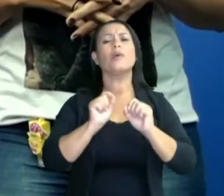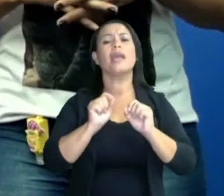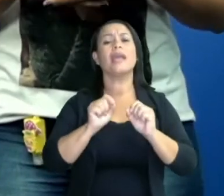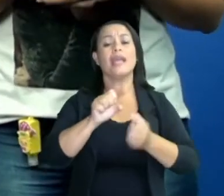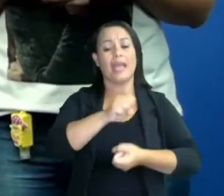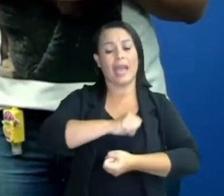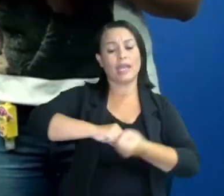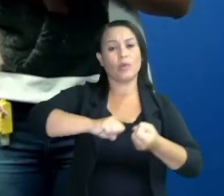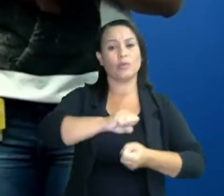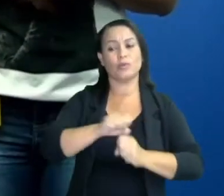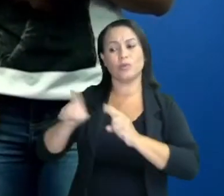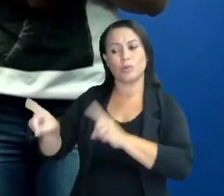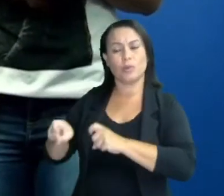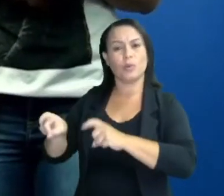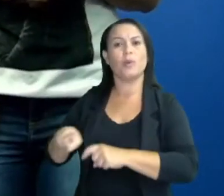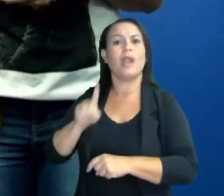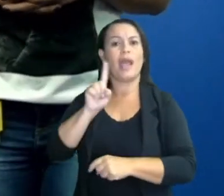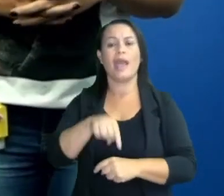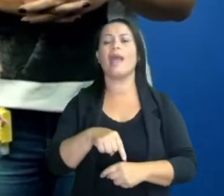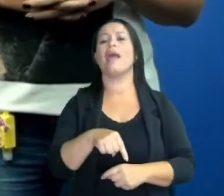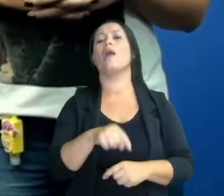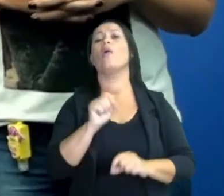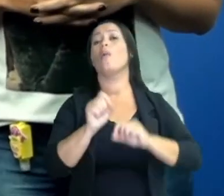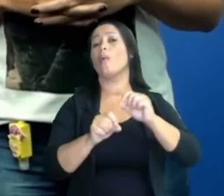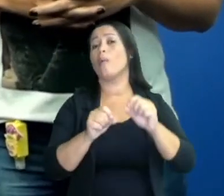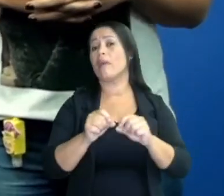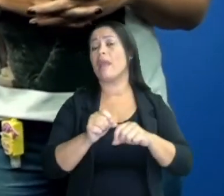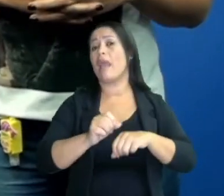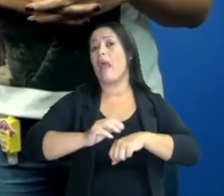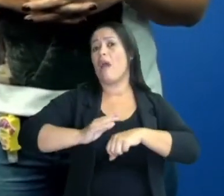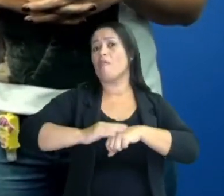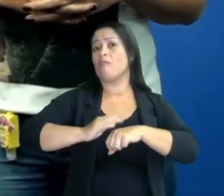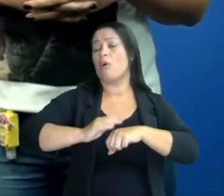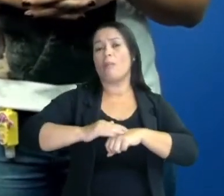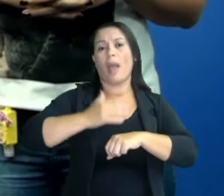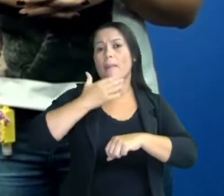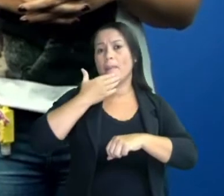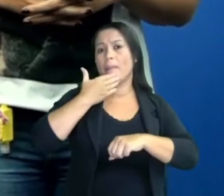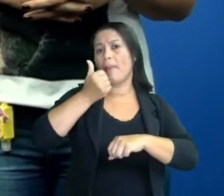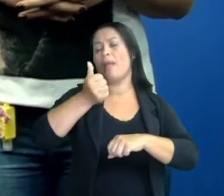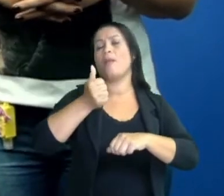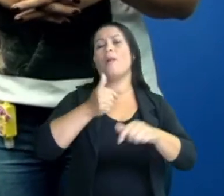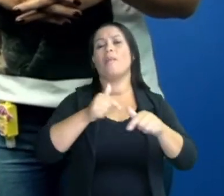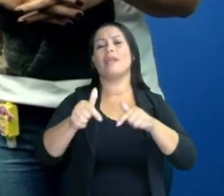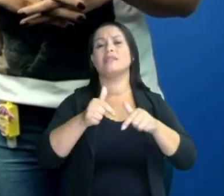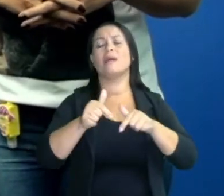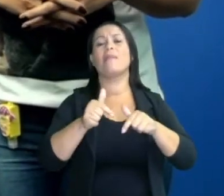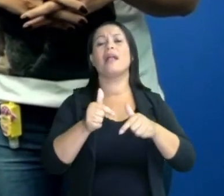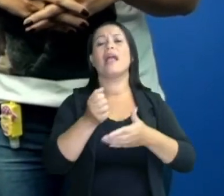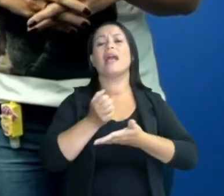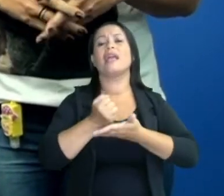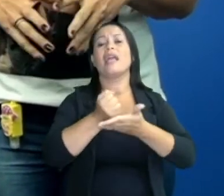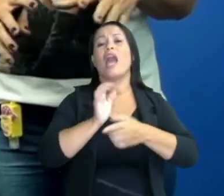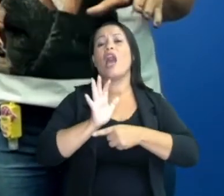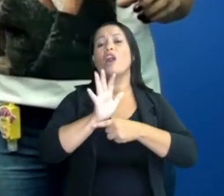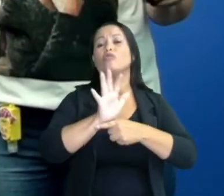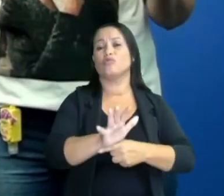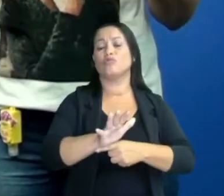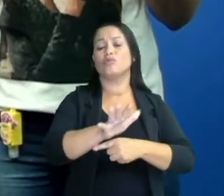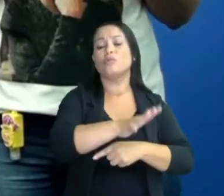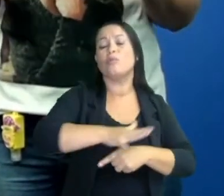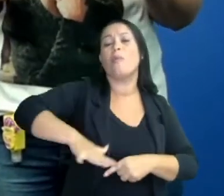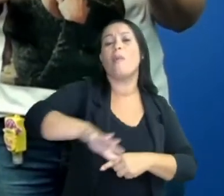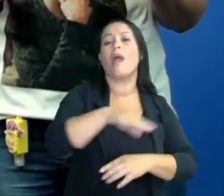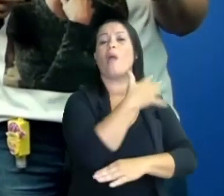sustentável seja a forma de agricultor o que mais encaminho para trabalhar em equilíbrio com o meio ambiente